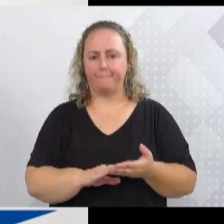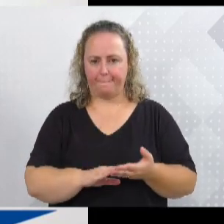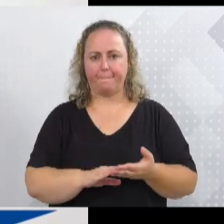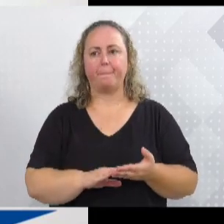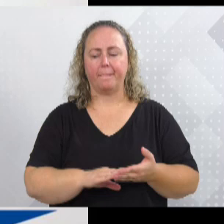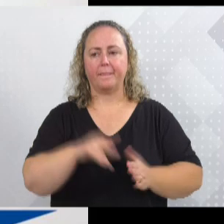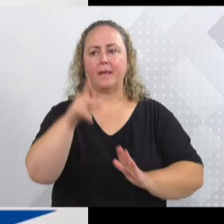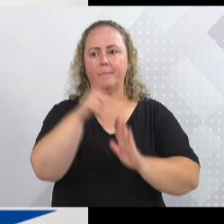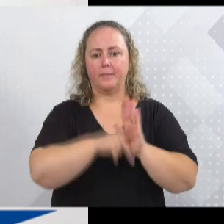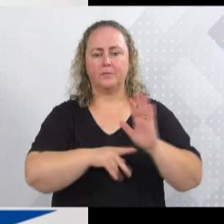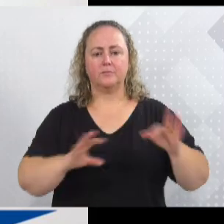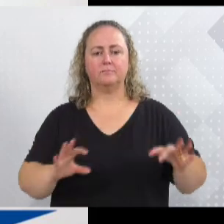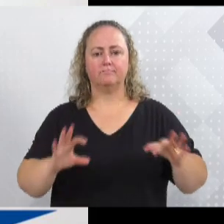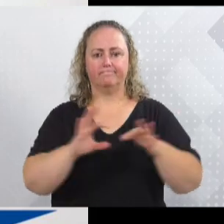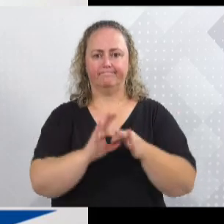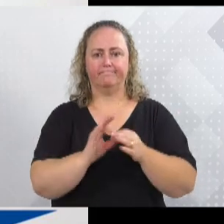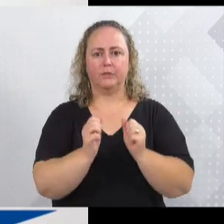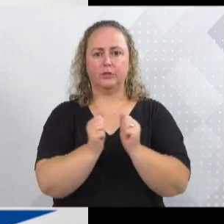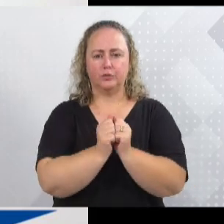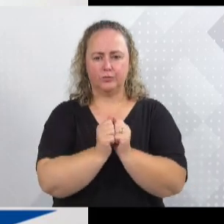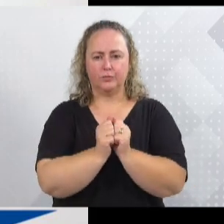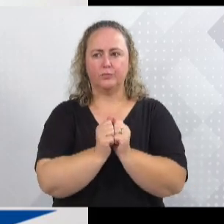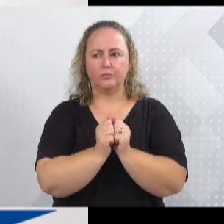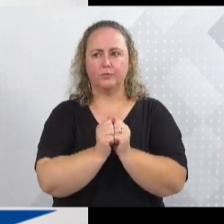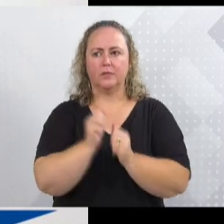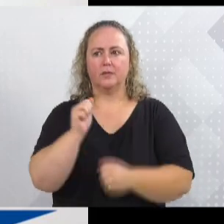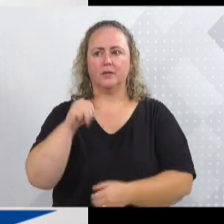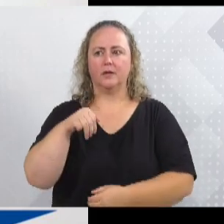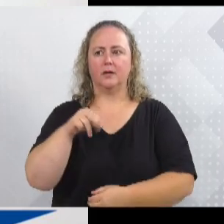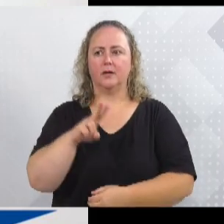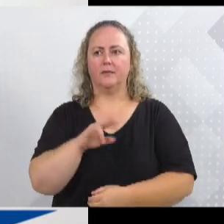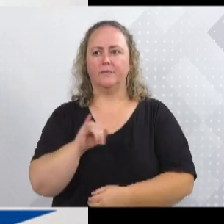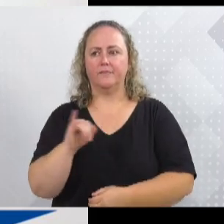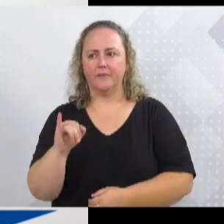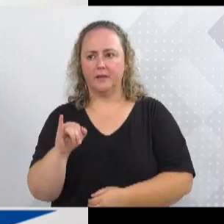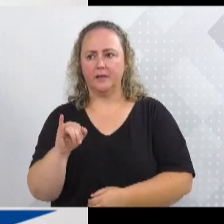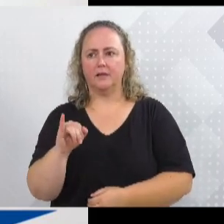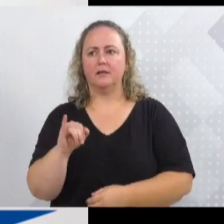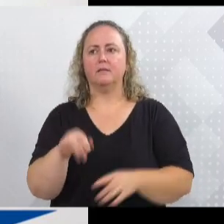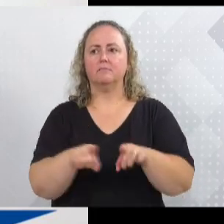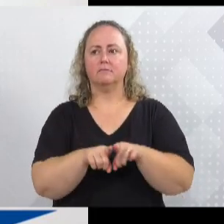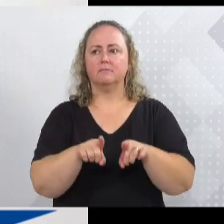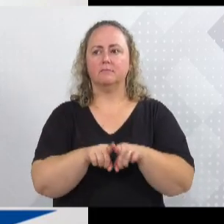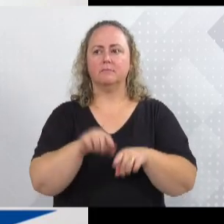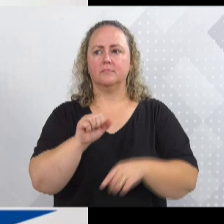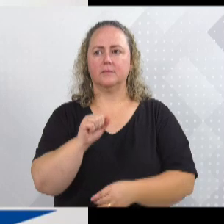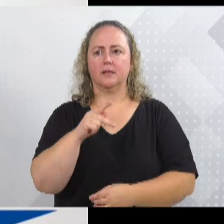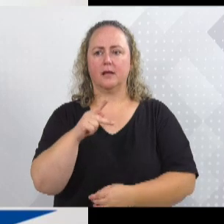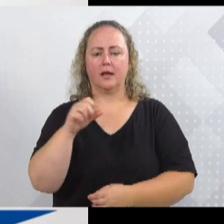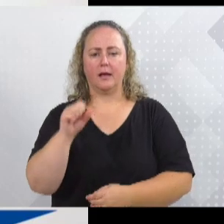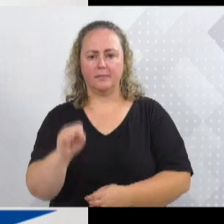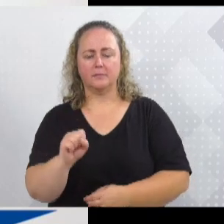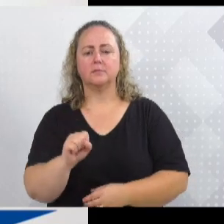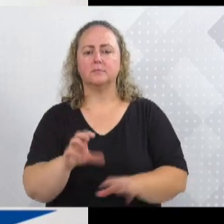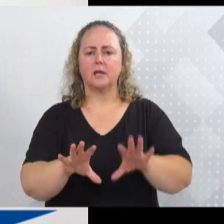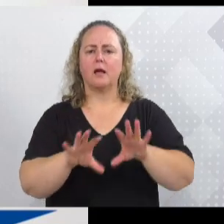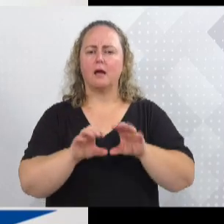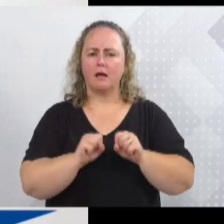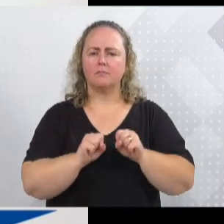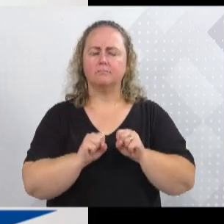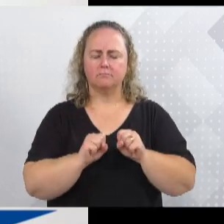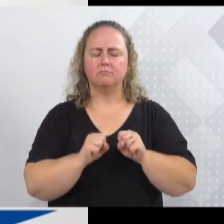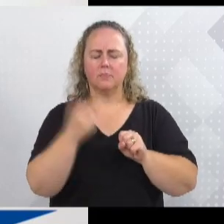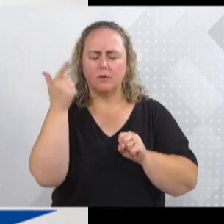projeto em parceria com a Cisanvi, a atual APS, sempre com o objetivo de poder acolher